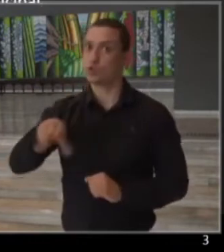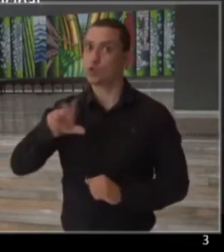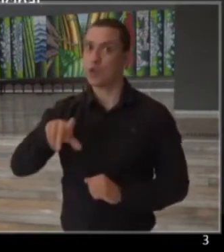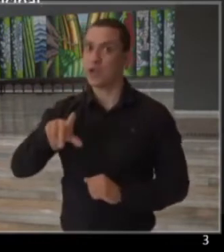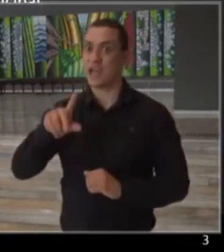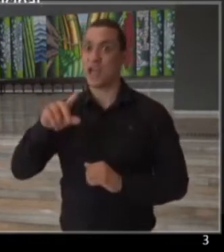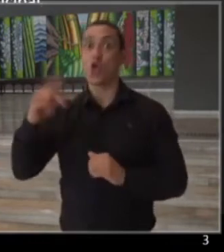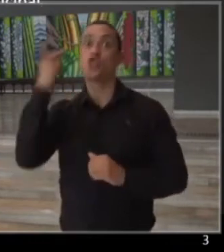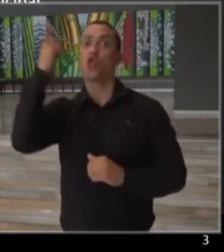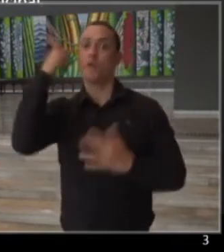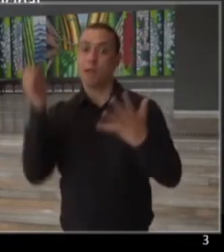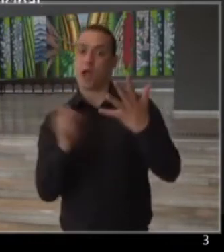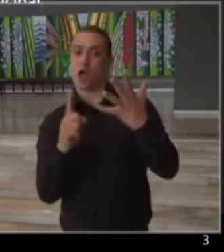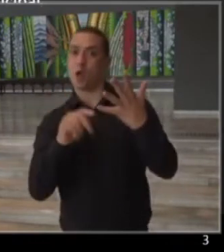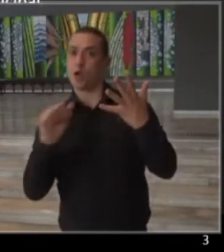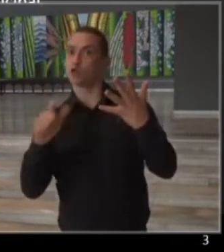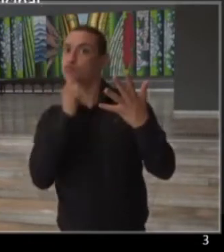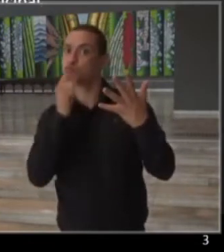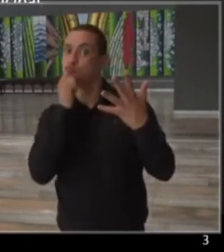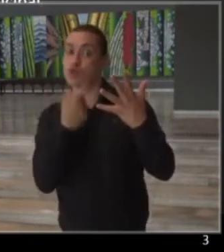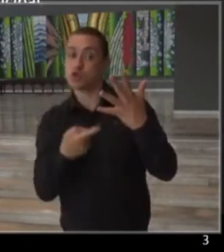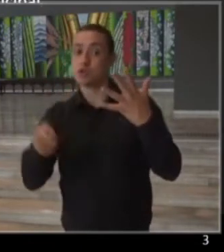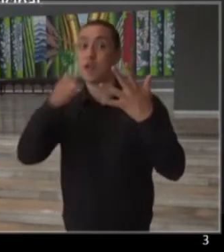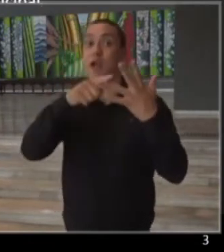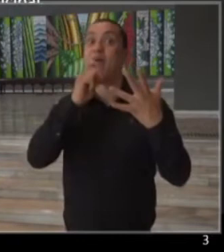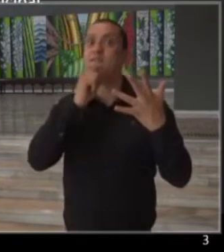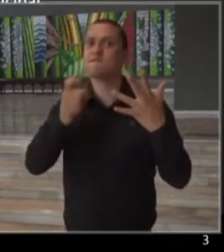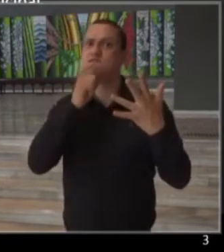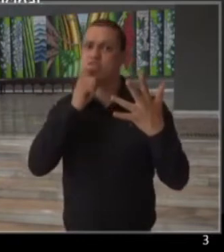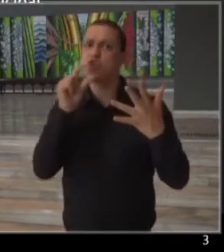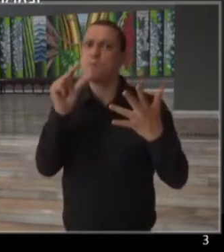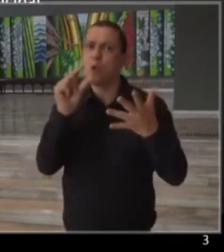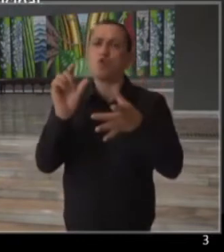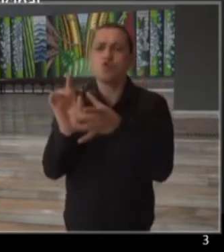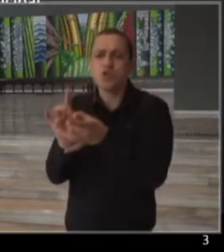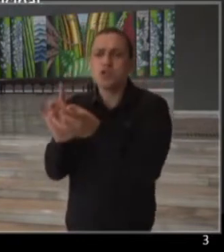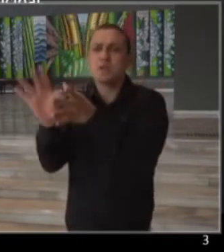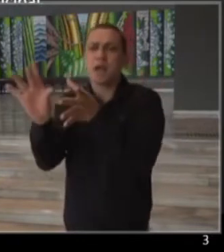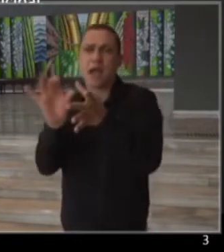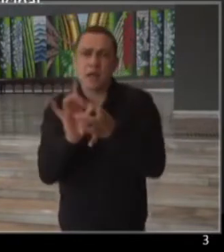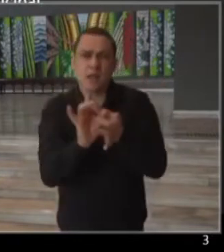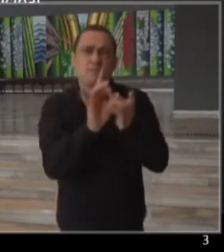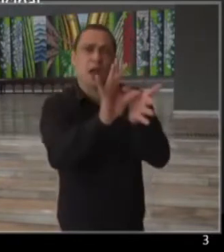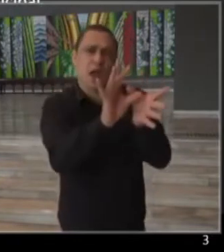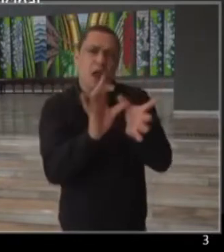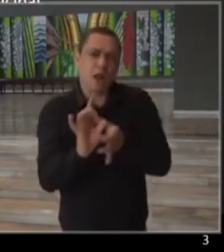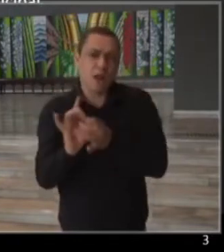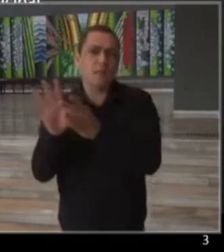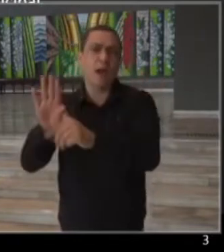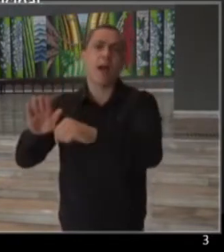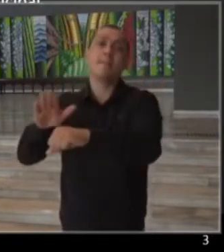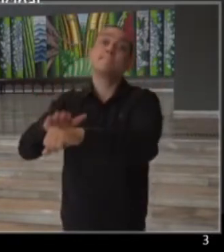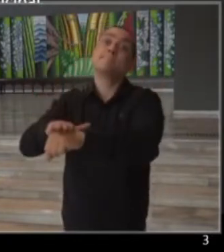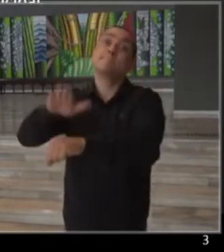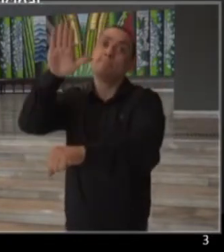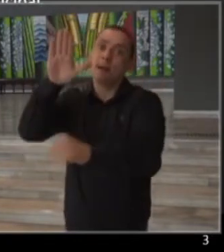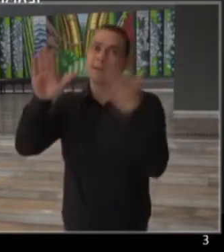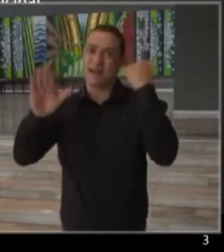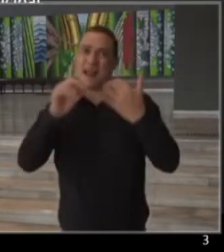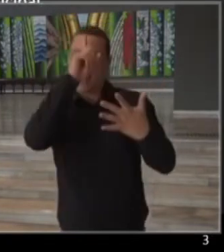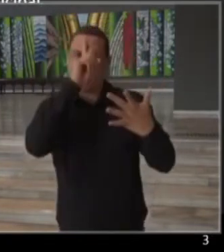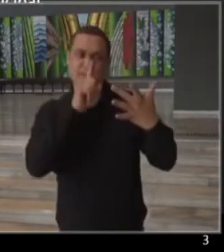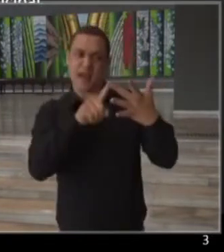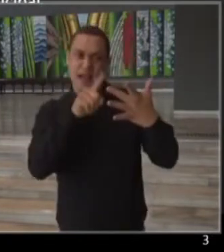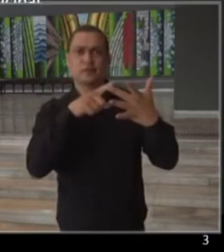fase normal. A fase verde ela é um pouquinho mais flexível, ela é uma abertura inicial em relação à fase